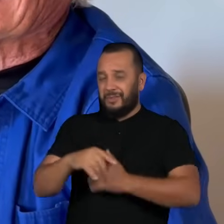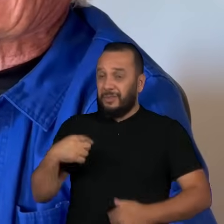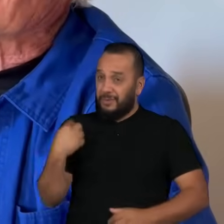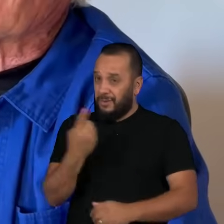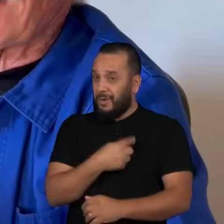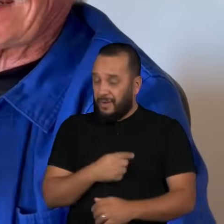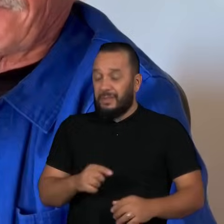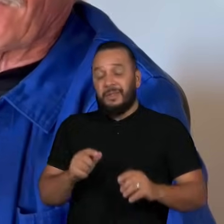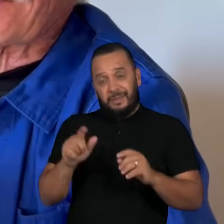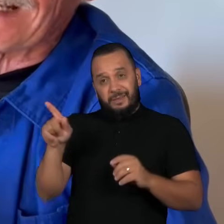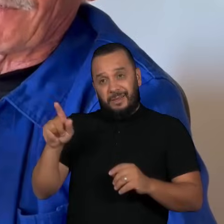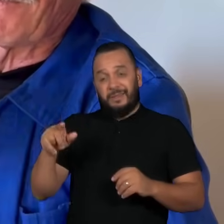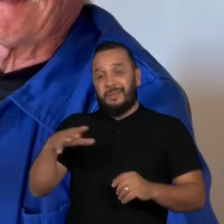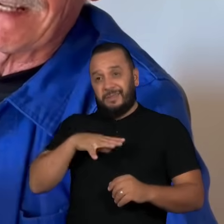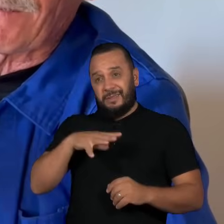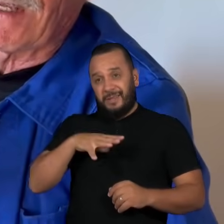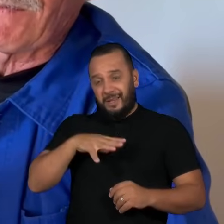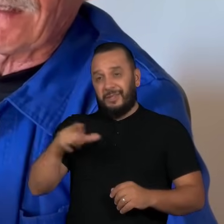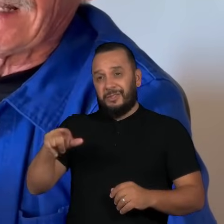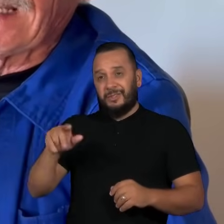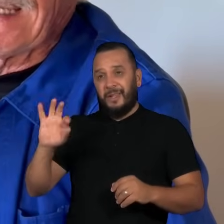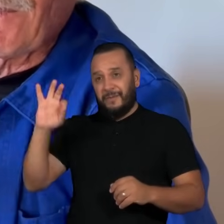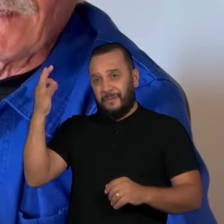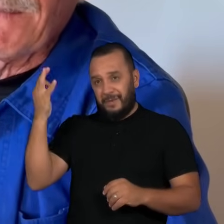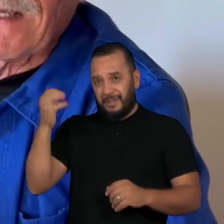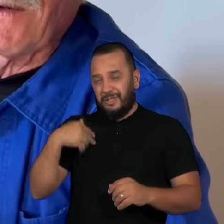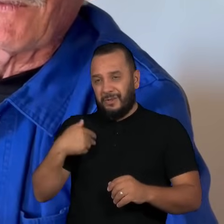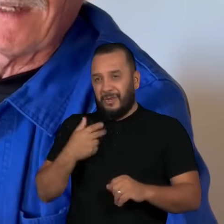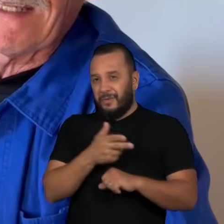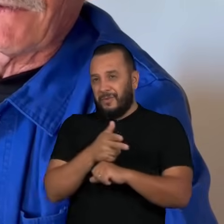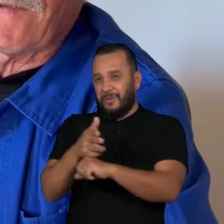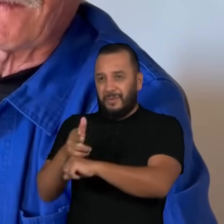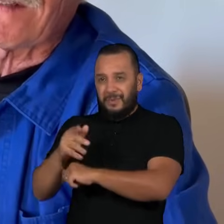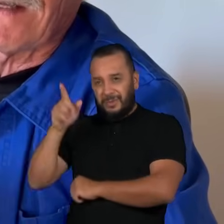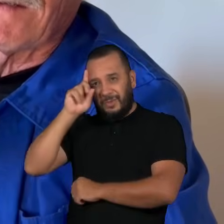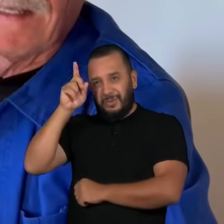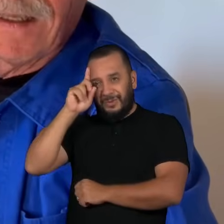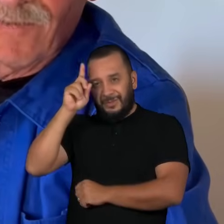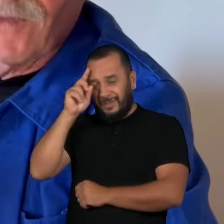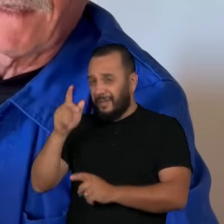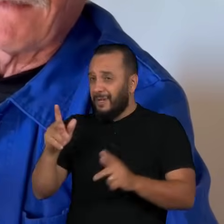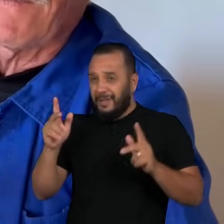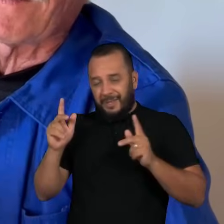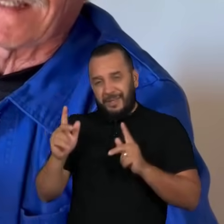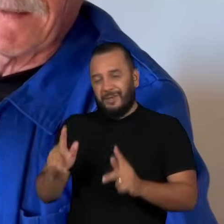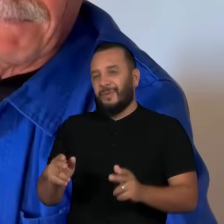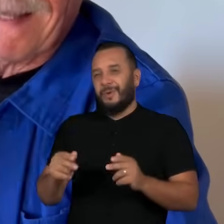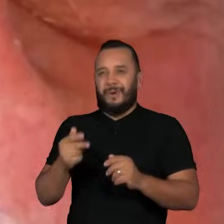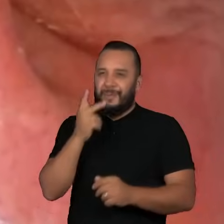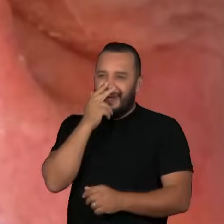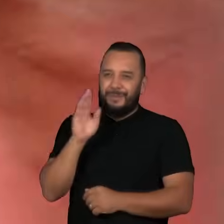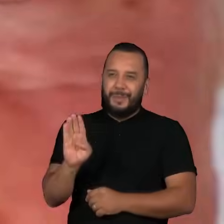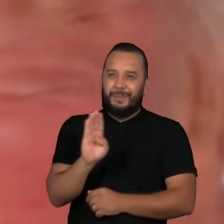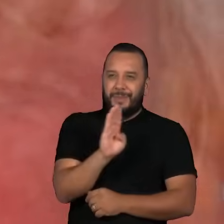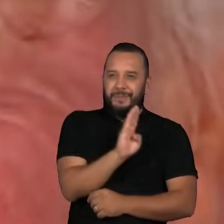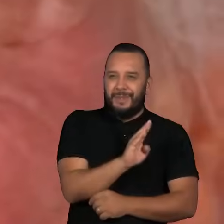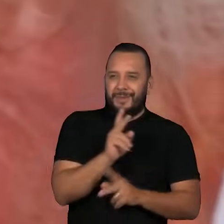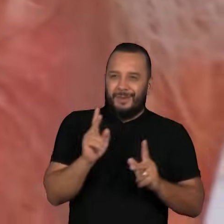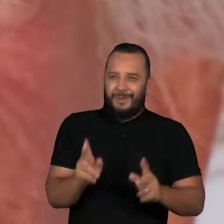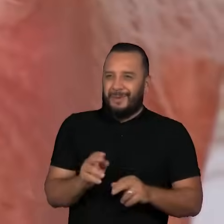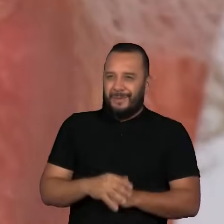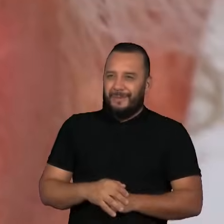cidade na França e filmamos diariamente, um pouco como se fosse um reality show. Também tenho um projeto